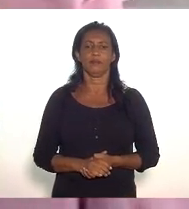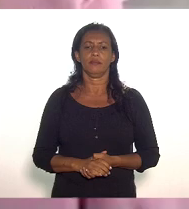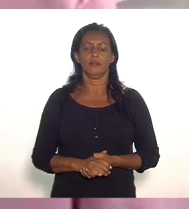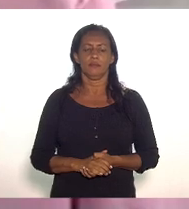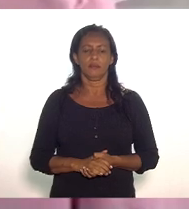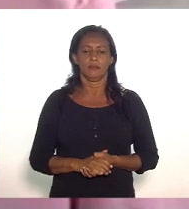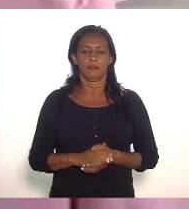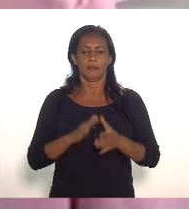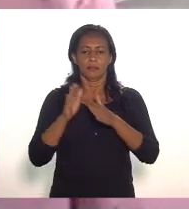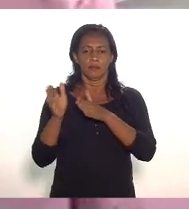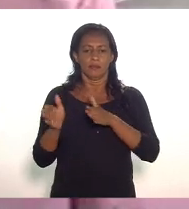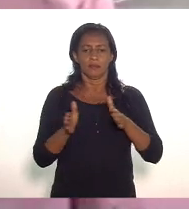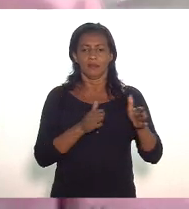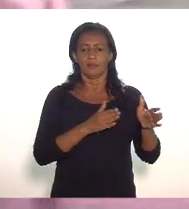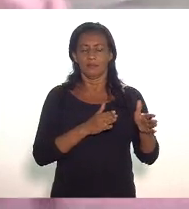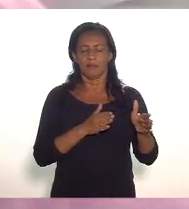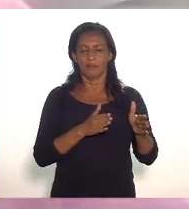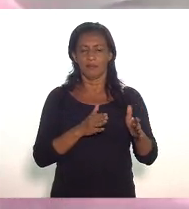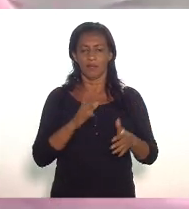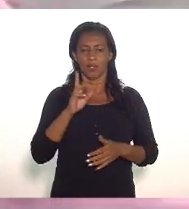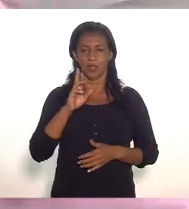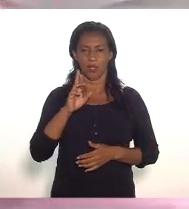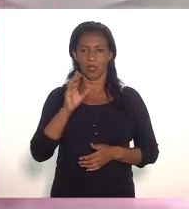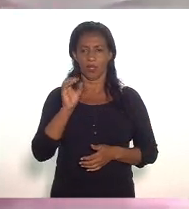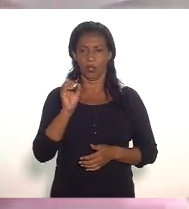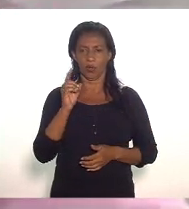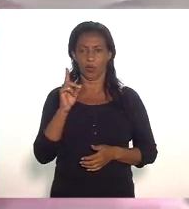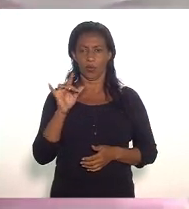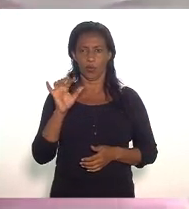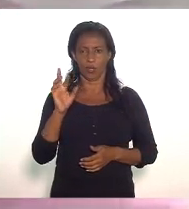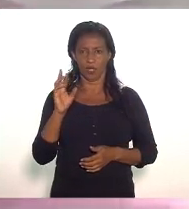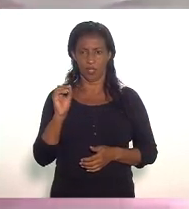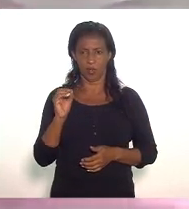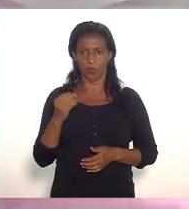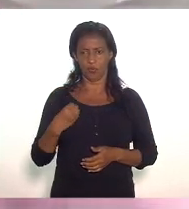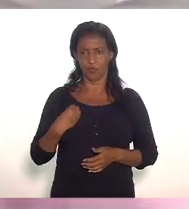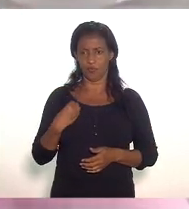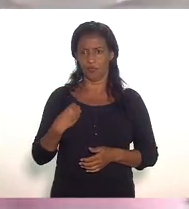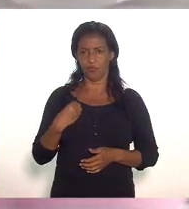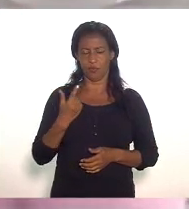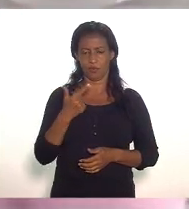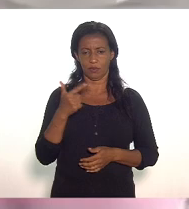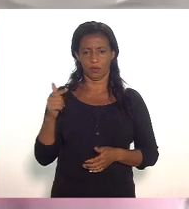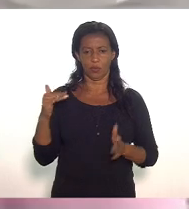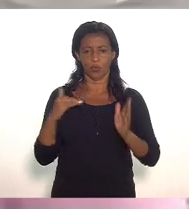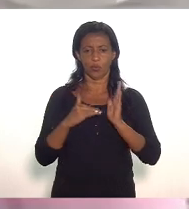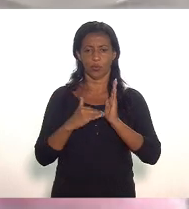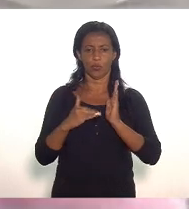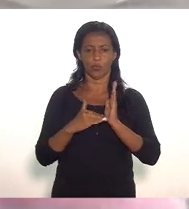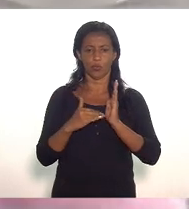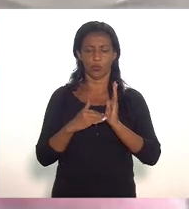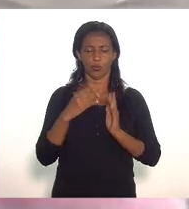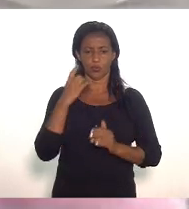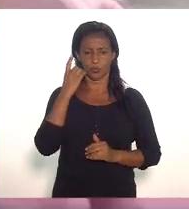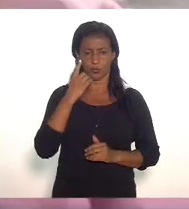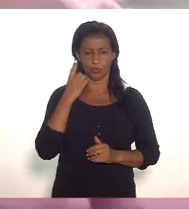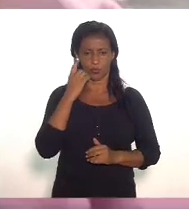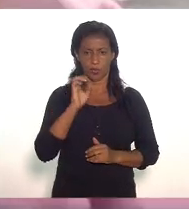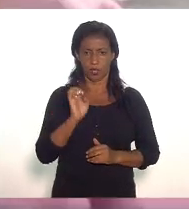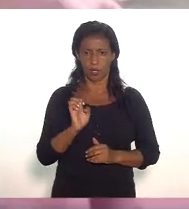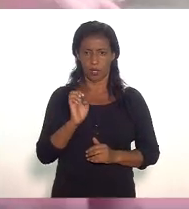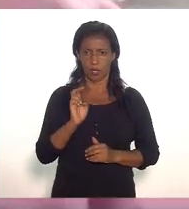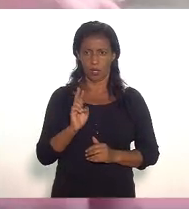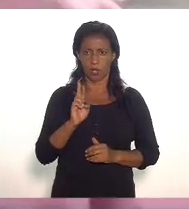Próximo orador escrito é o deputado Rodrigo Amorim. Não se encontrando presente, o último orador escrito, deputado Eurico